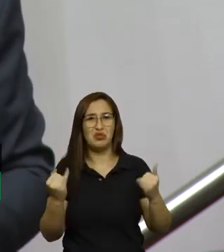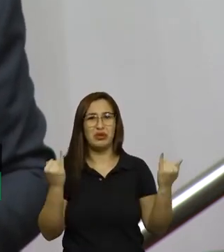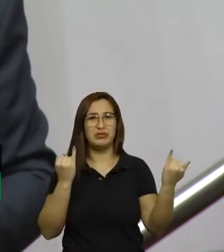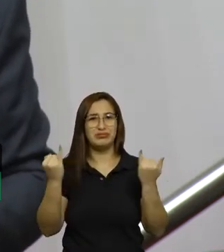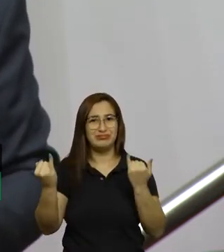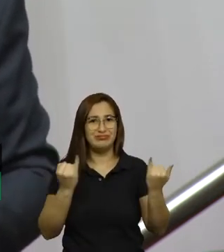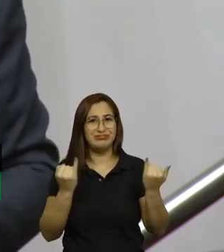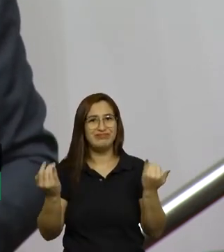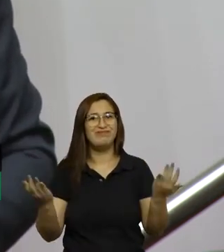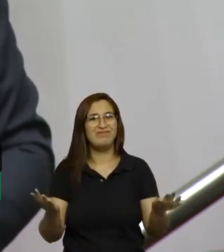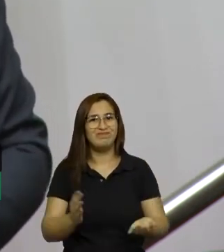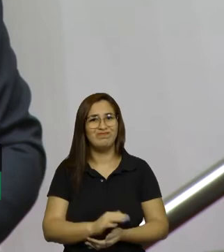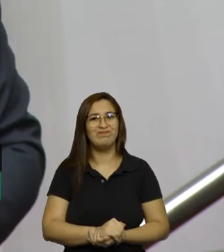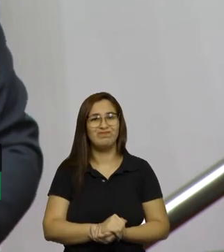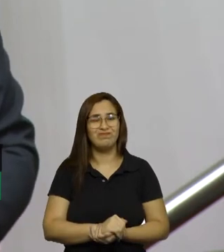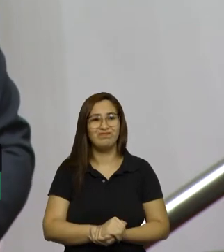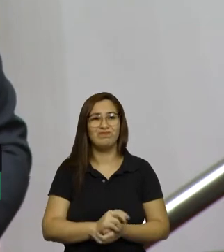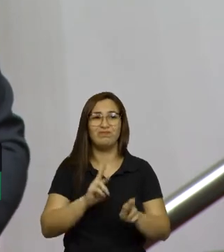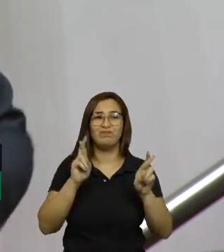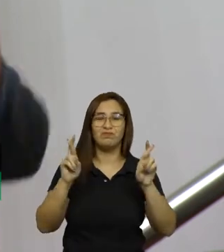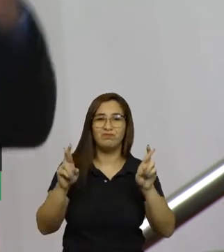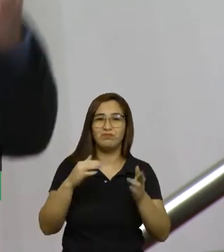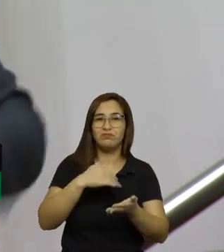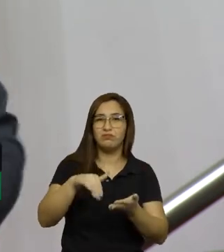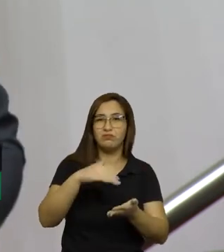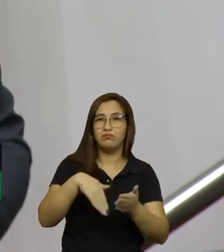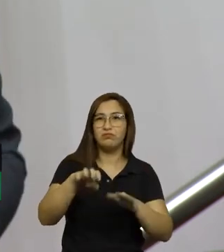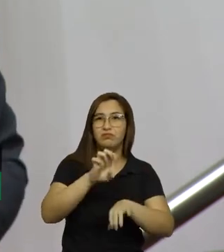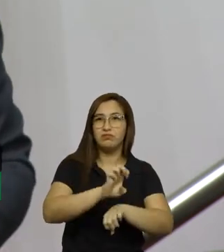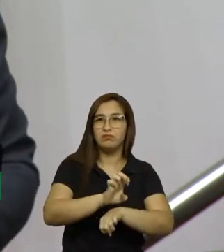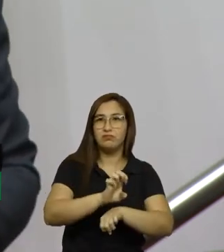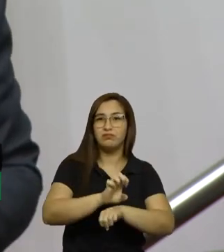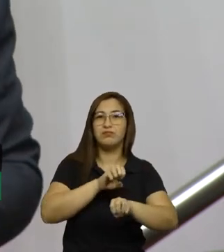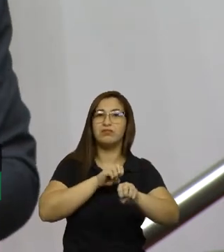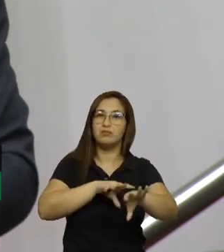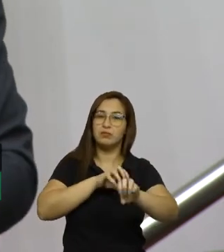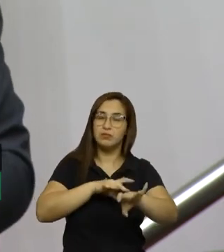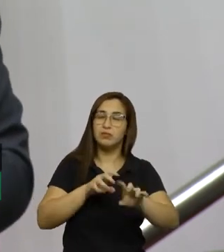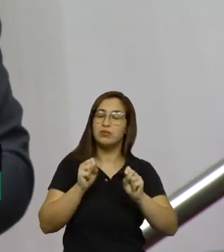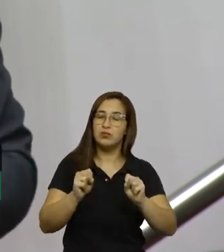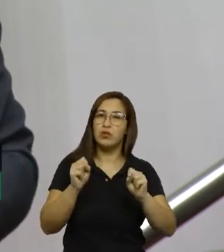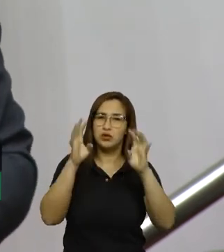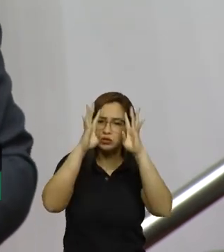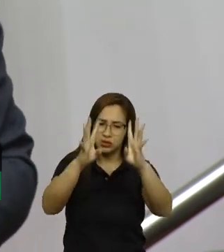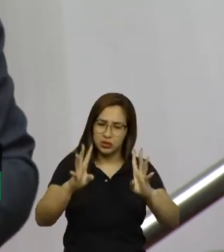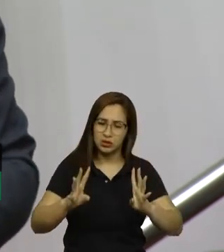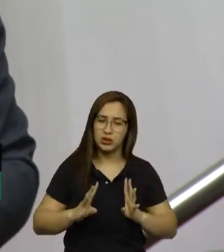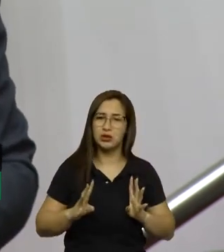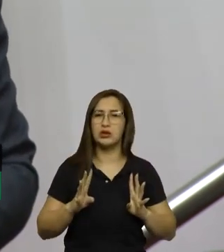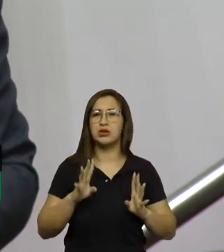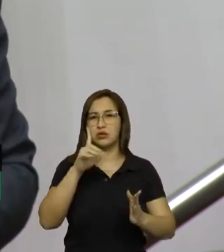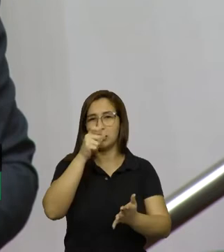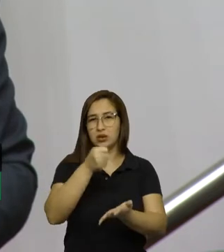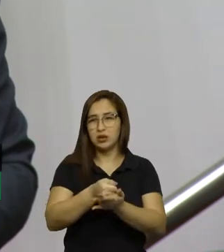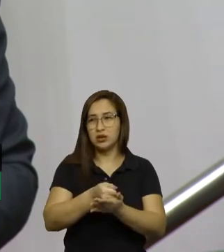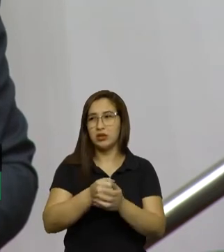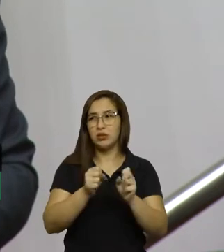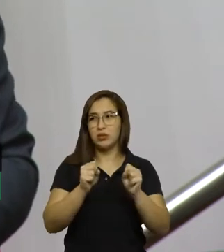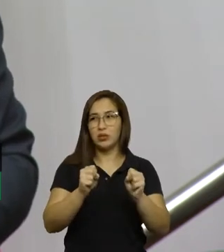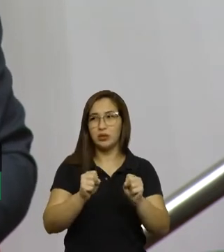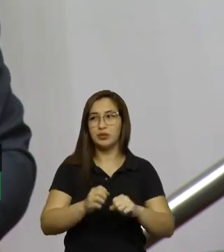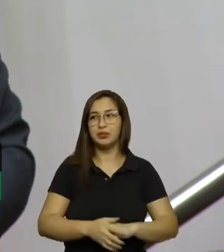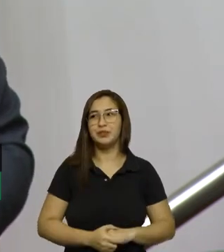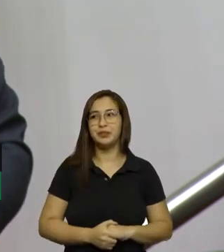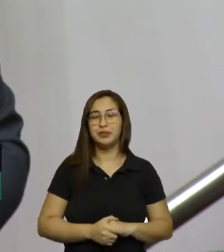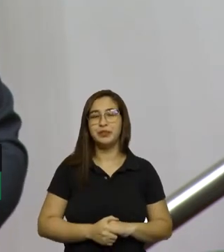Então, espero que a Secretaria de Estado da Educação esteja nos ouvindo e tome as providências. E, repito, tem